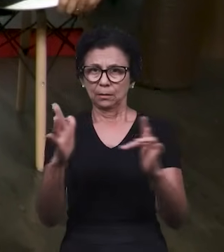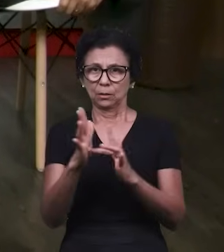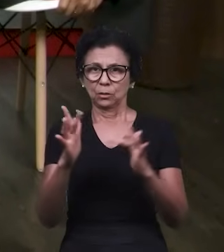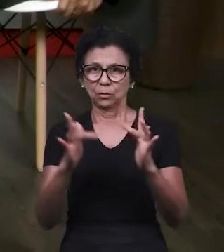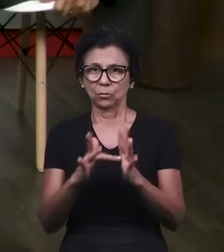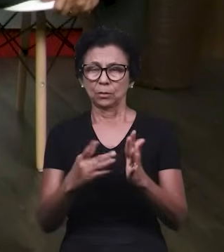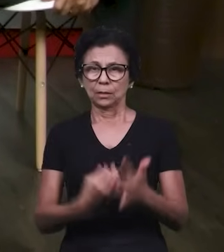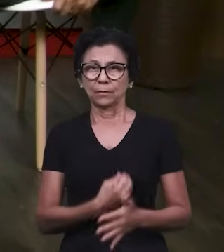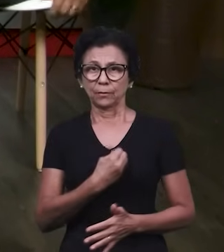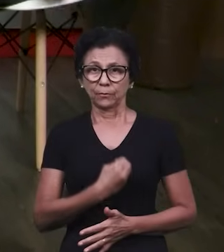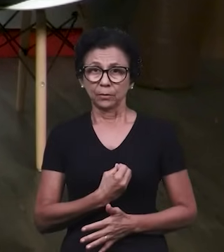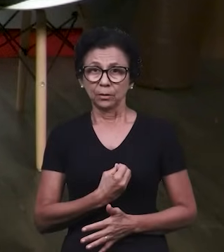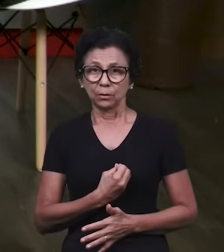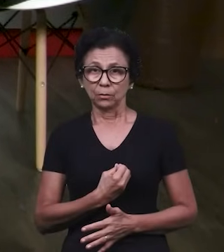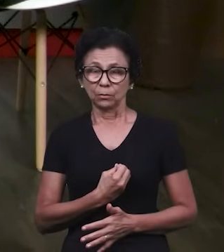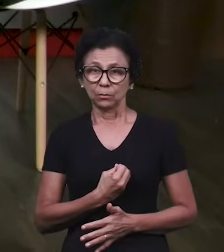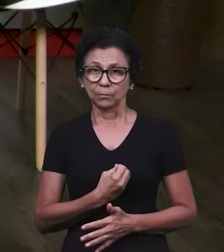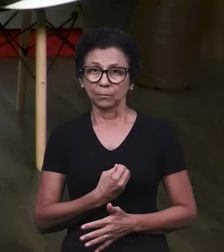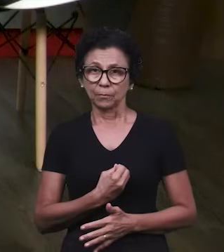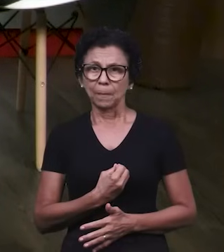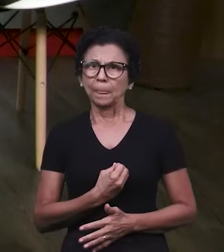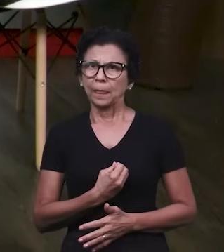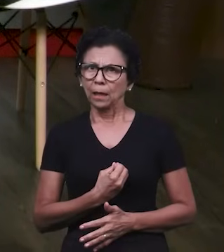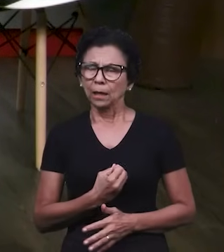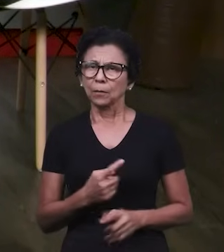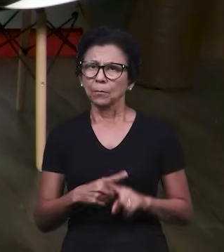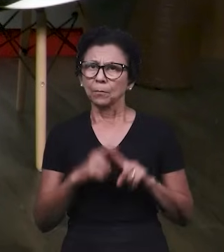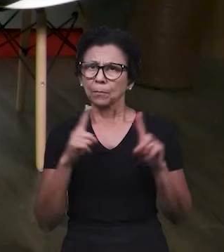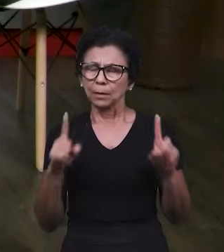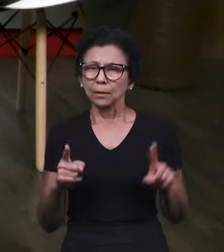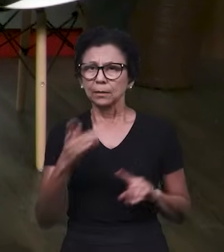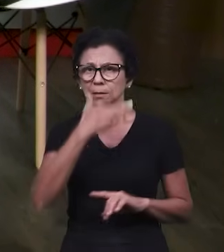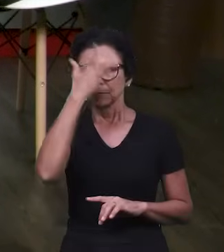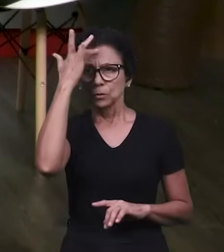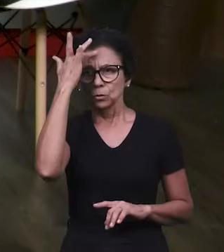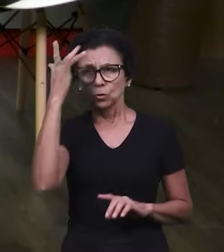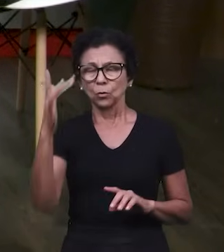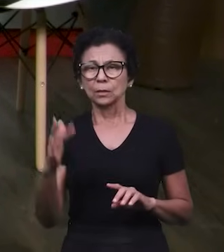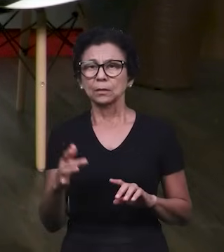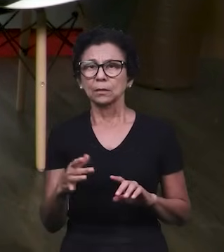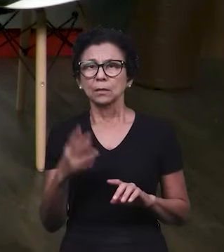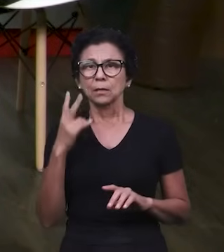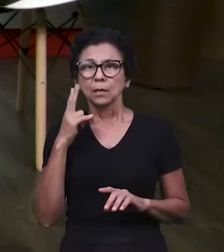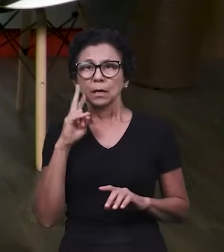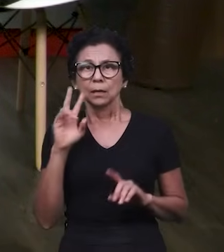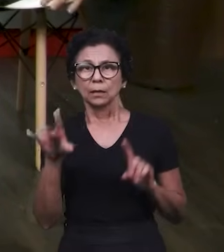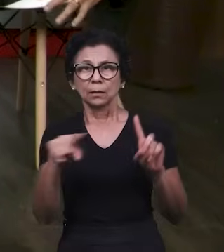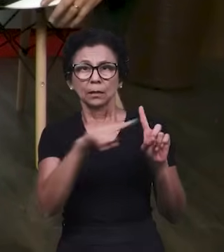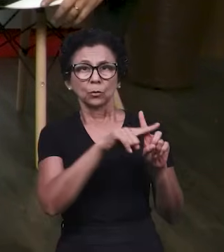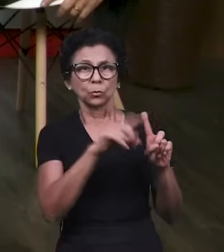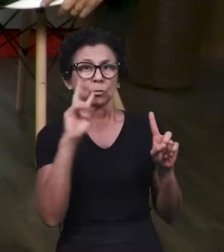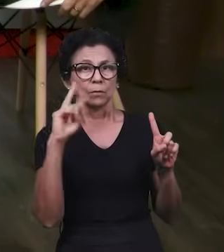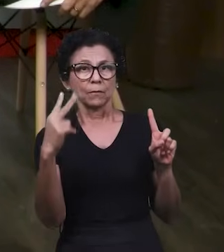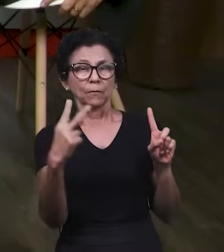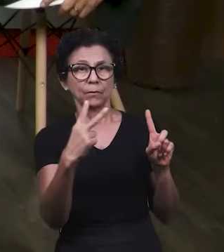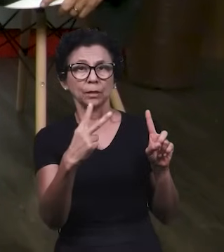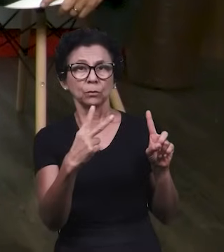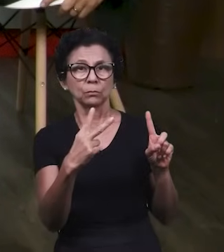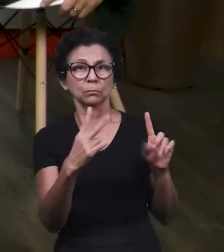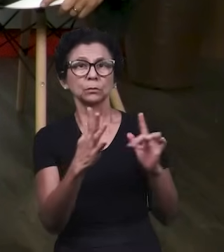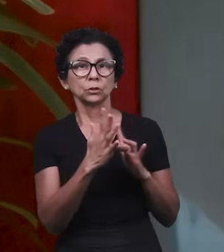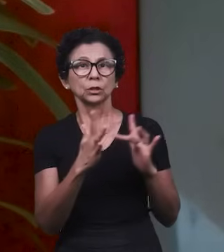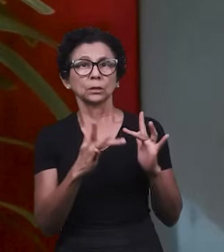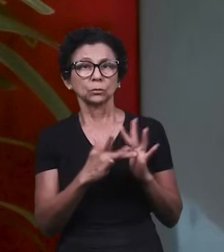morrido, hoje a igreja está recebendo o derramar do Espírito Santo para pregar que Jesus vem,